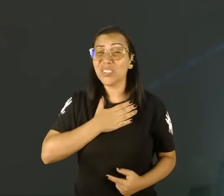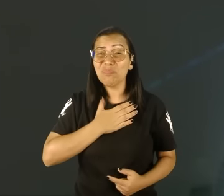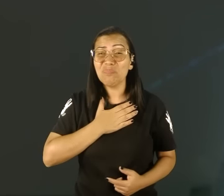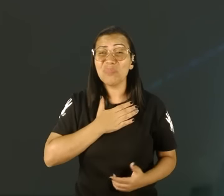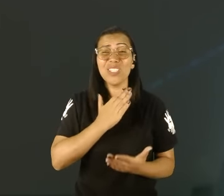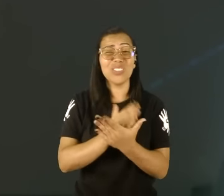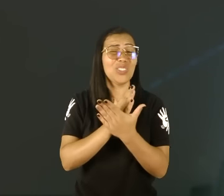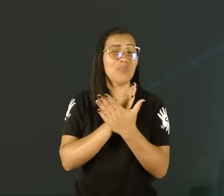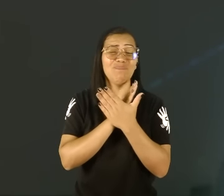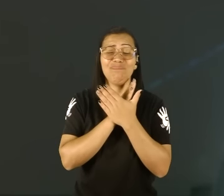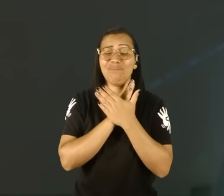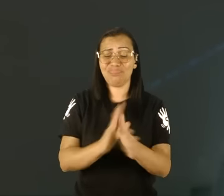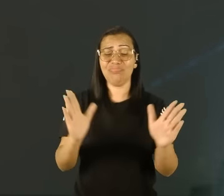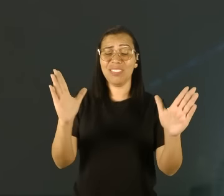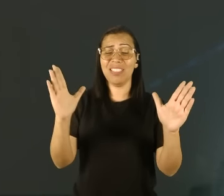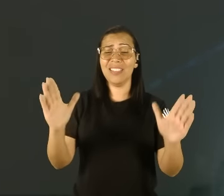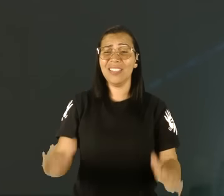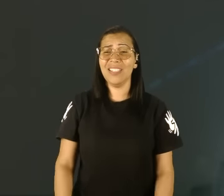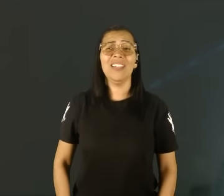vida.